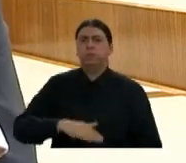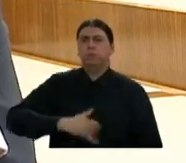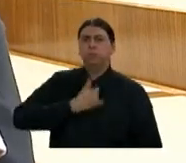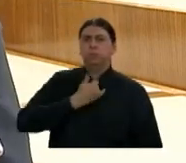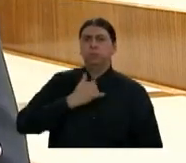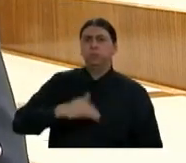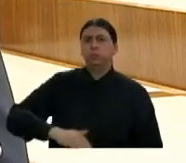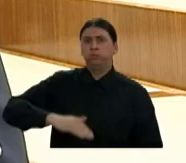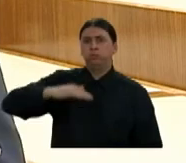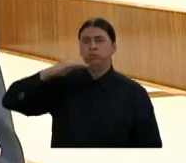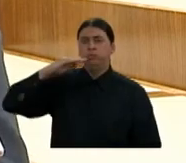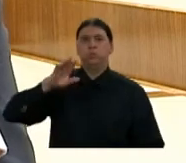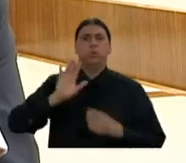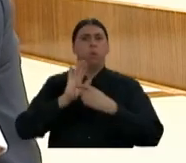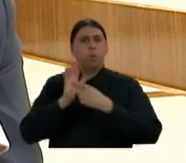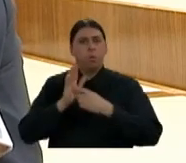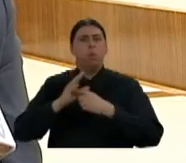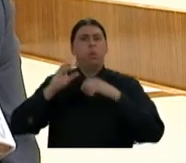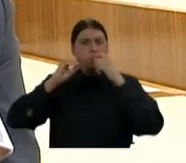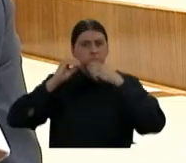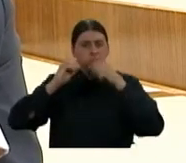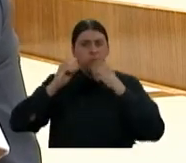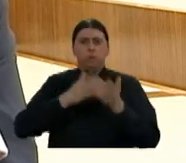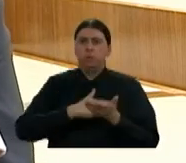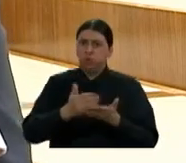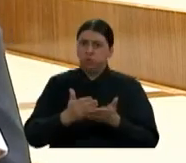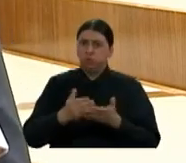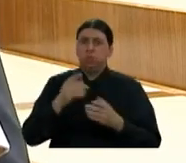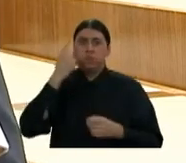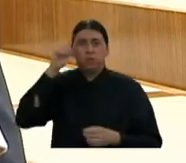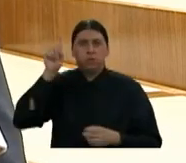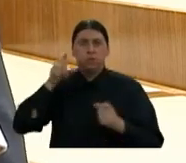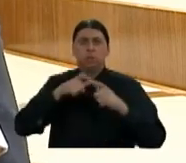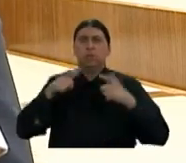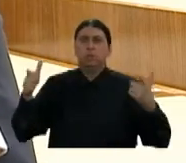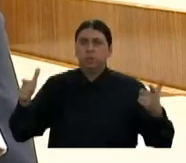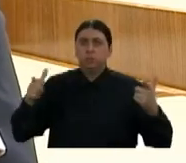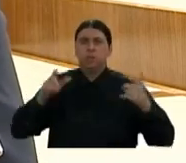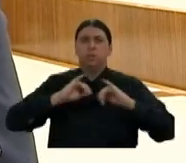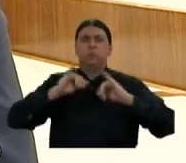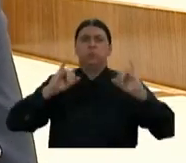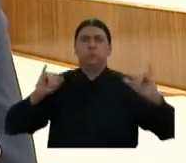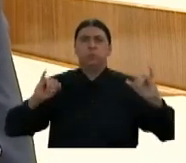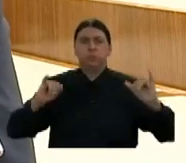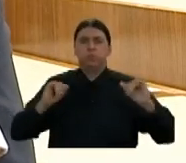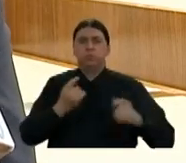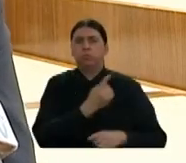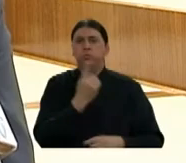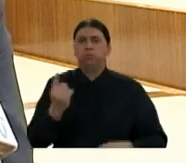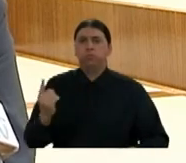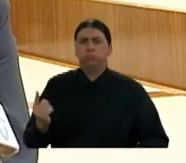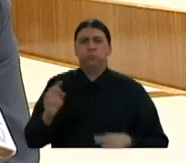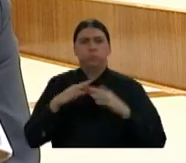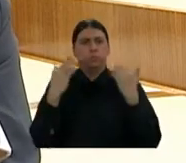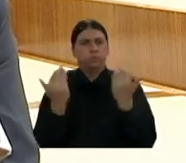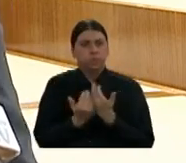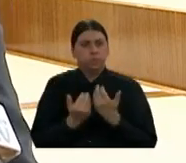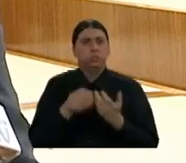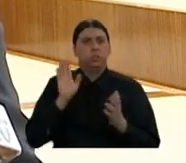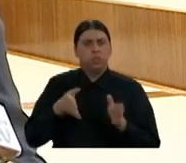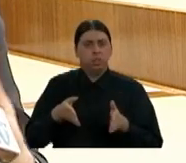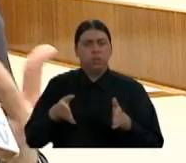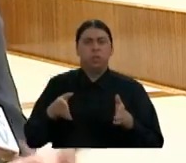vídeos nós vamos começar a gevisa começou a idéia é ampliar a exibir para as pessoas que já estão habilitadas a adoção